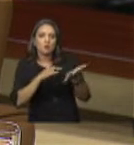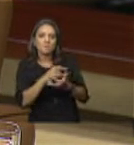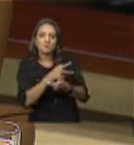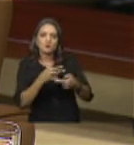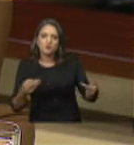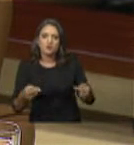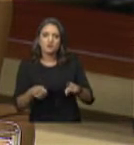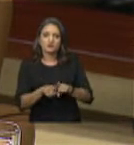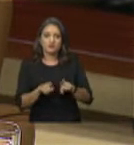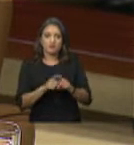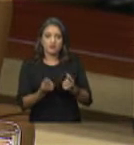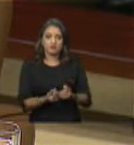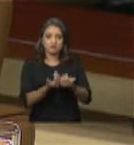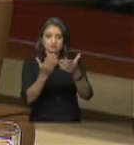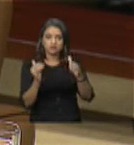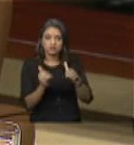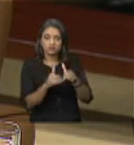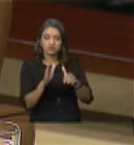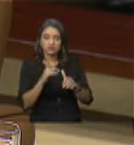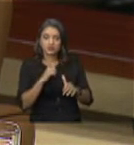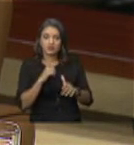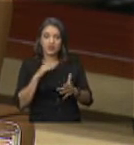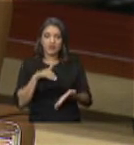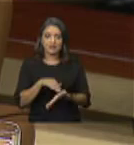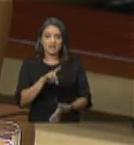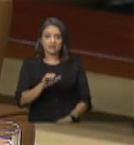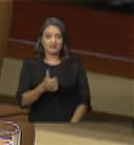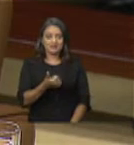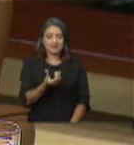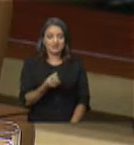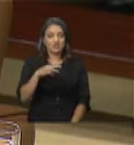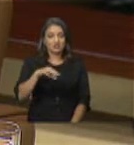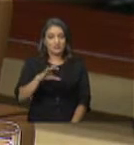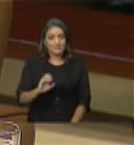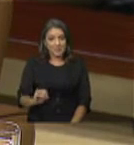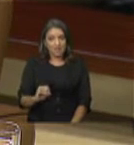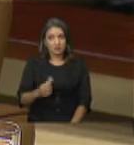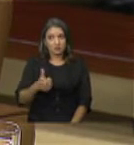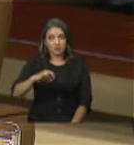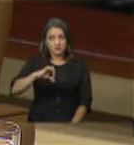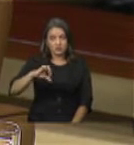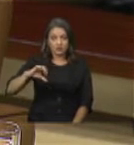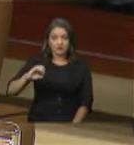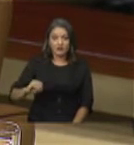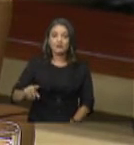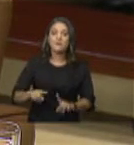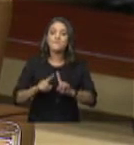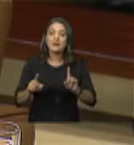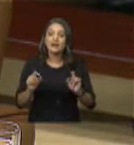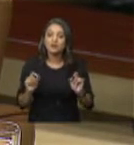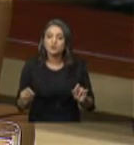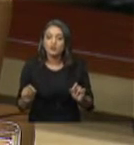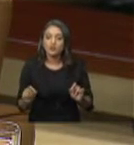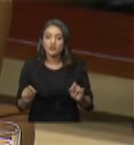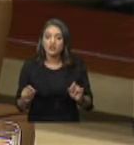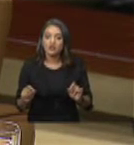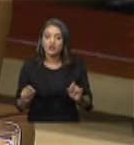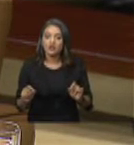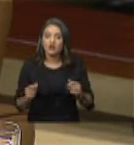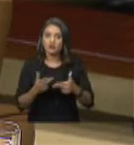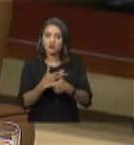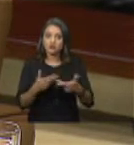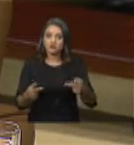aplicações financeiras existentes até 16 de Março de 90 mas sim as operações que sejam